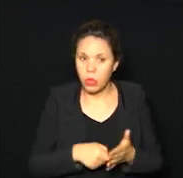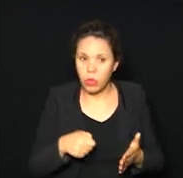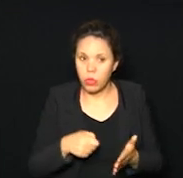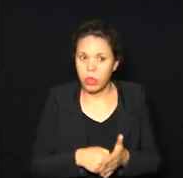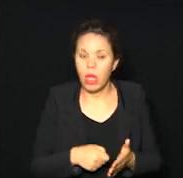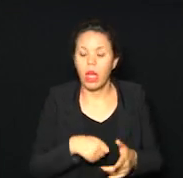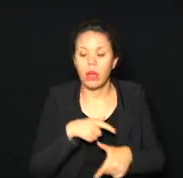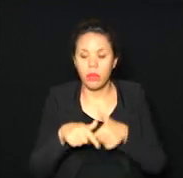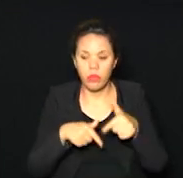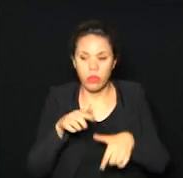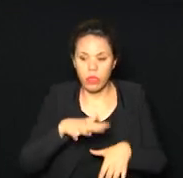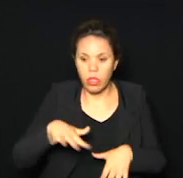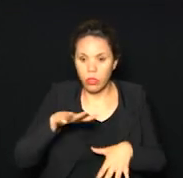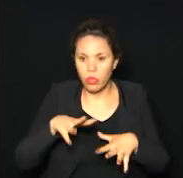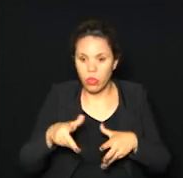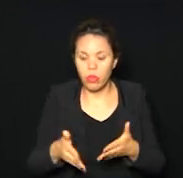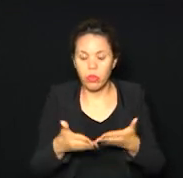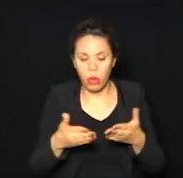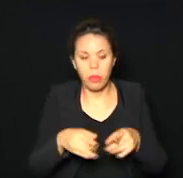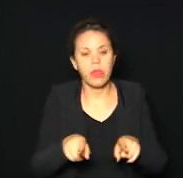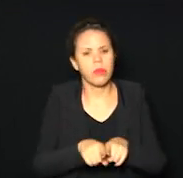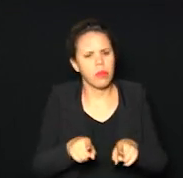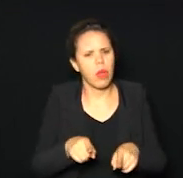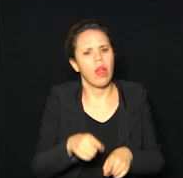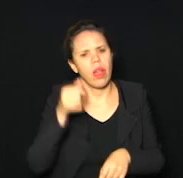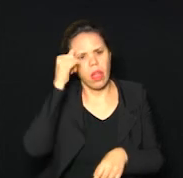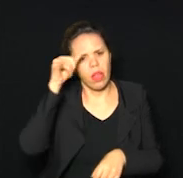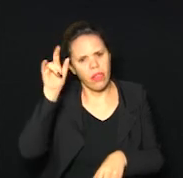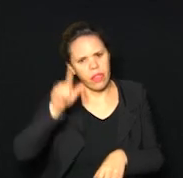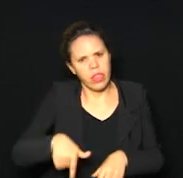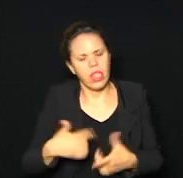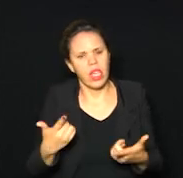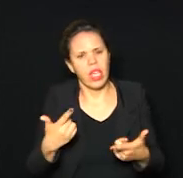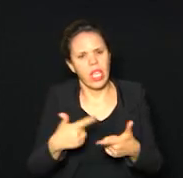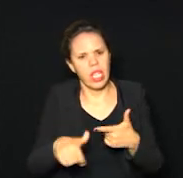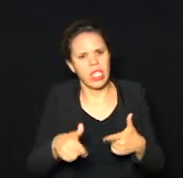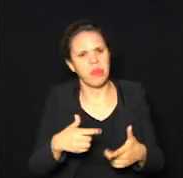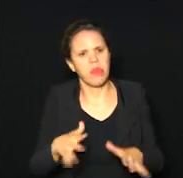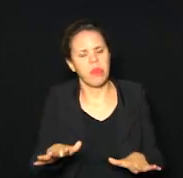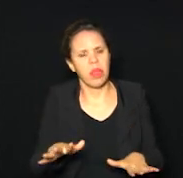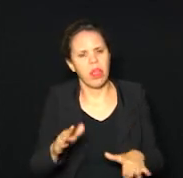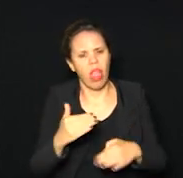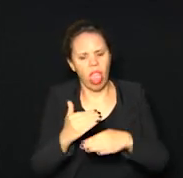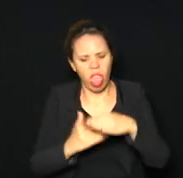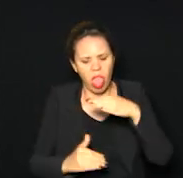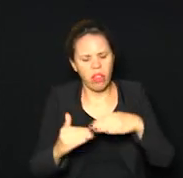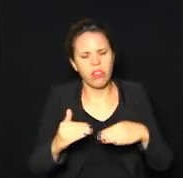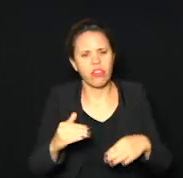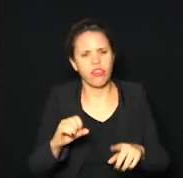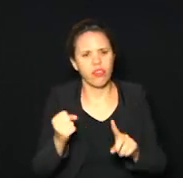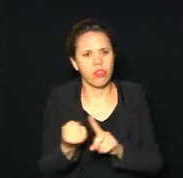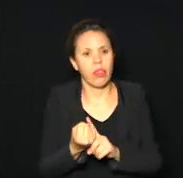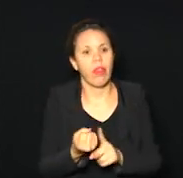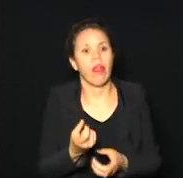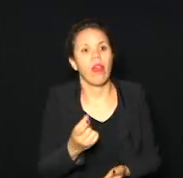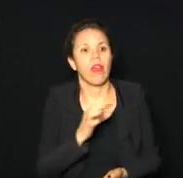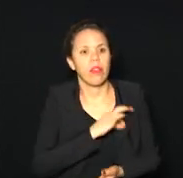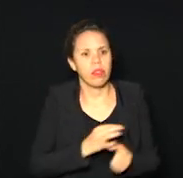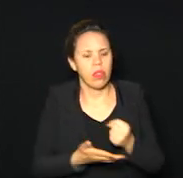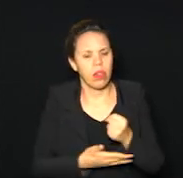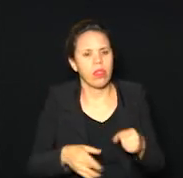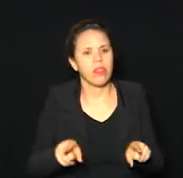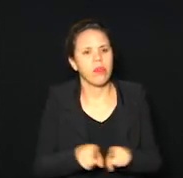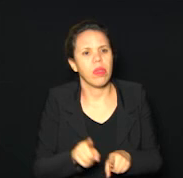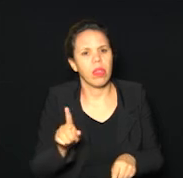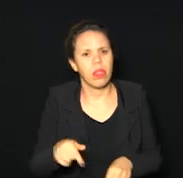trabalhadora como um todo, a gente precisa combater essa chaga que é a desigualdade social. E a renda básica também